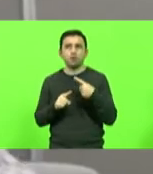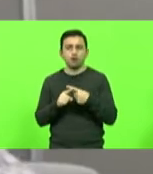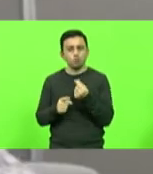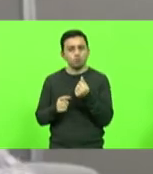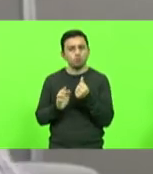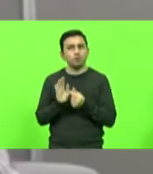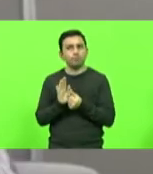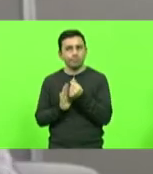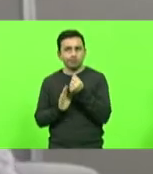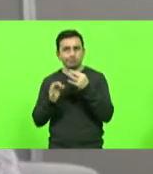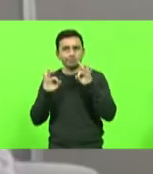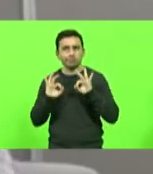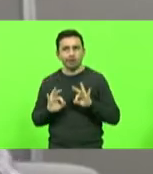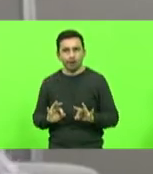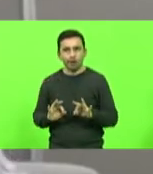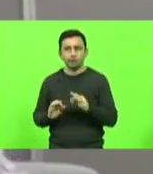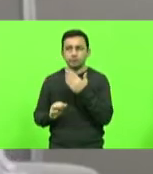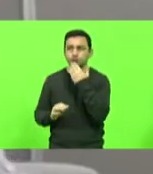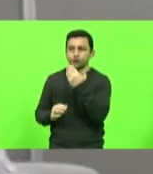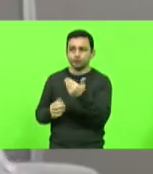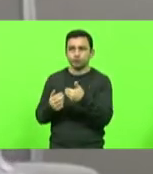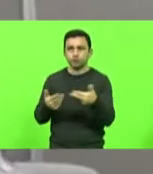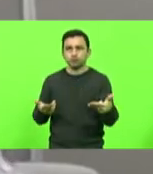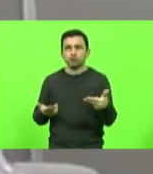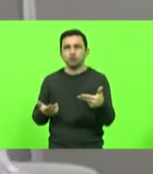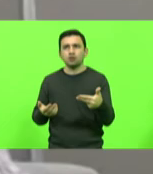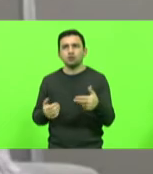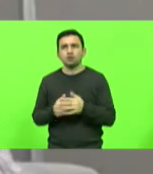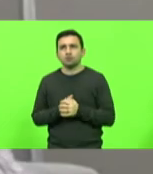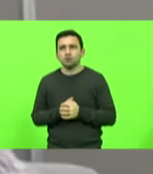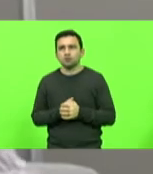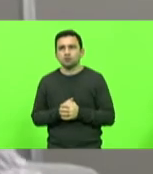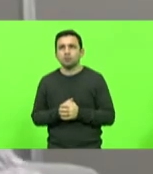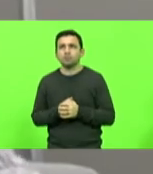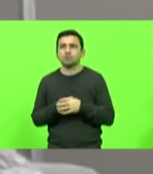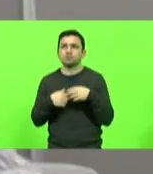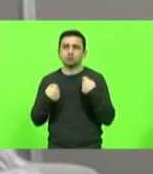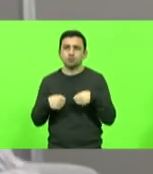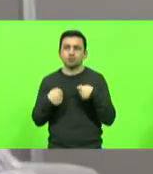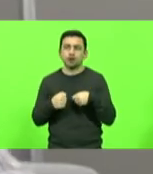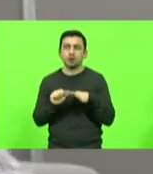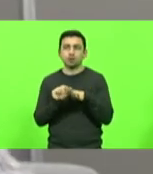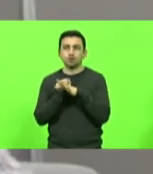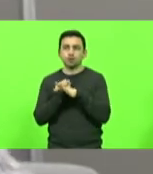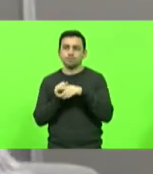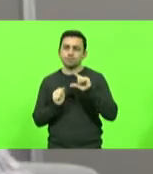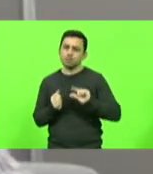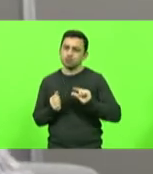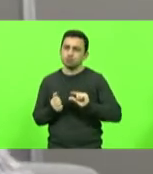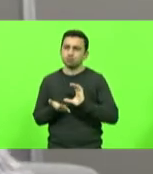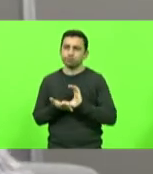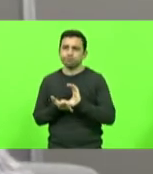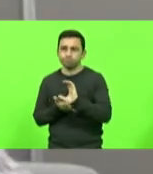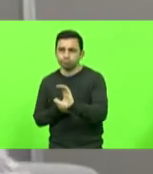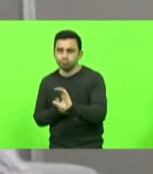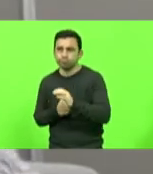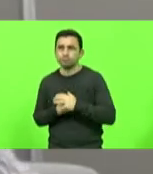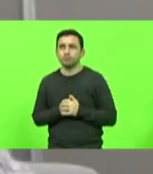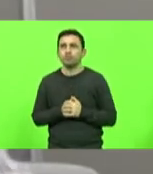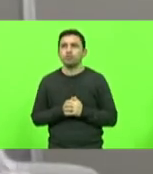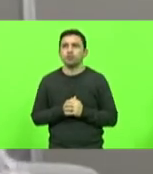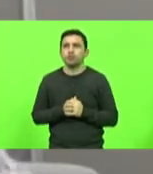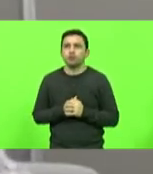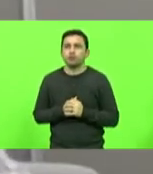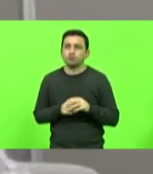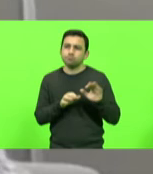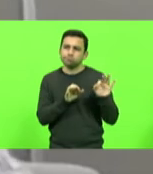adequado às demandas, por isso justa reivindicação de que haja garantia de uma destinação mínima de recursos e estabilidade